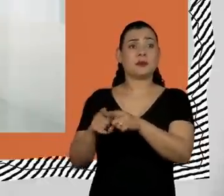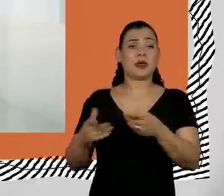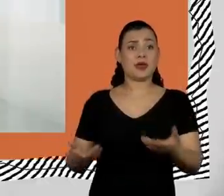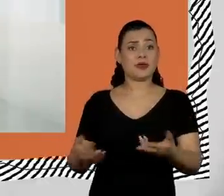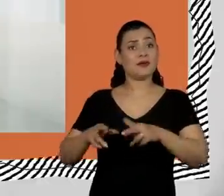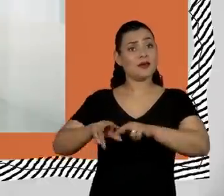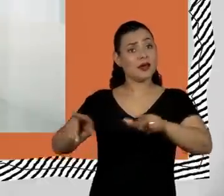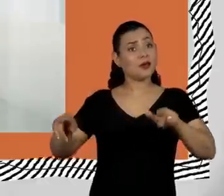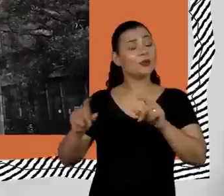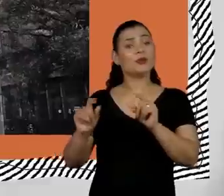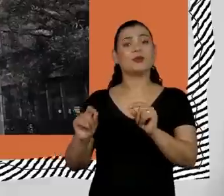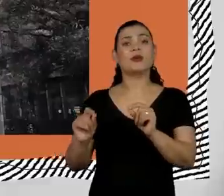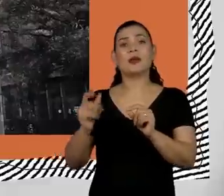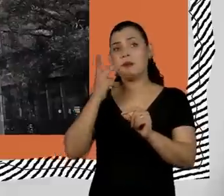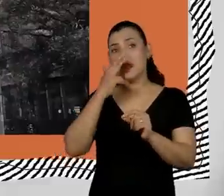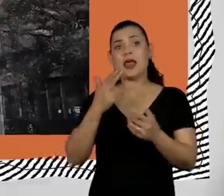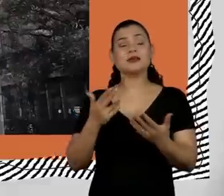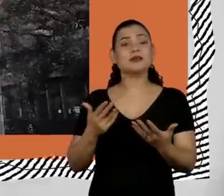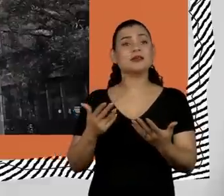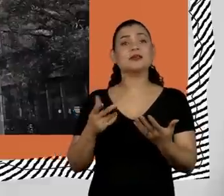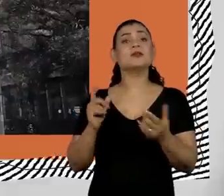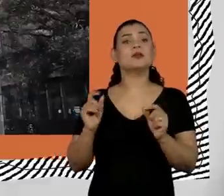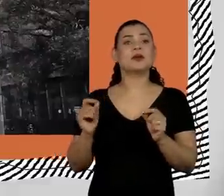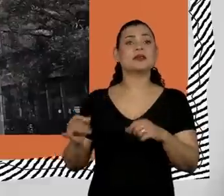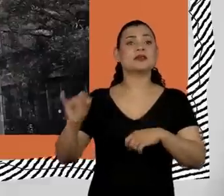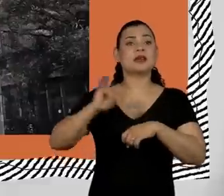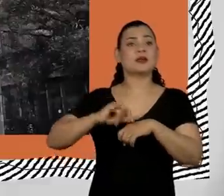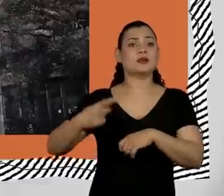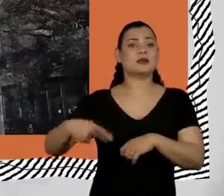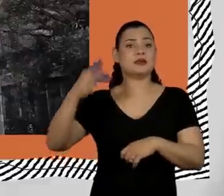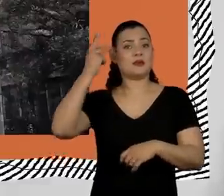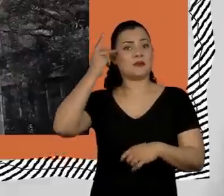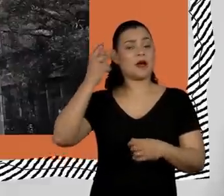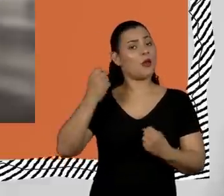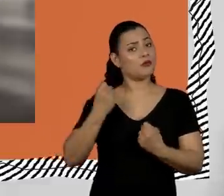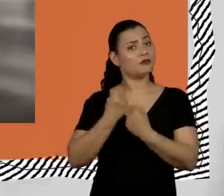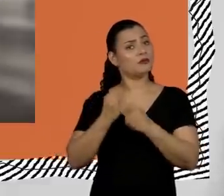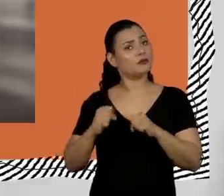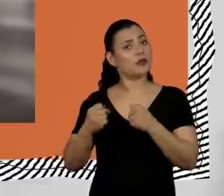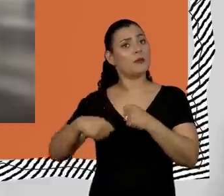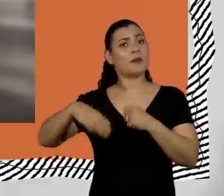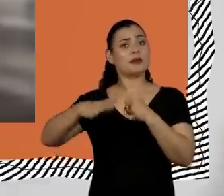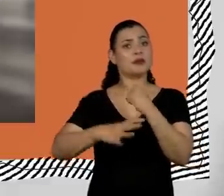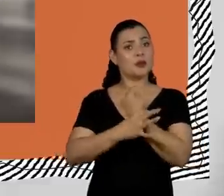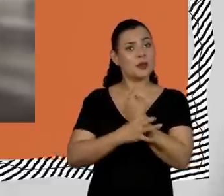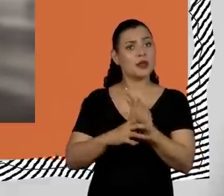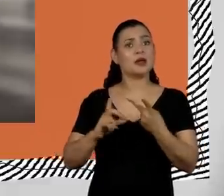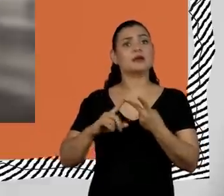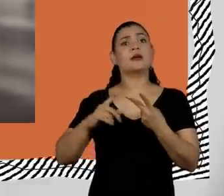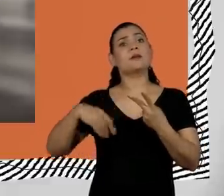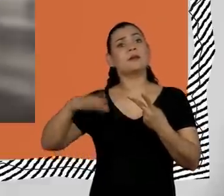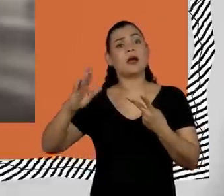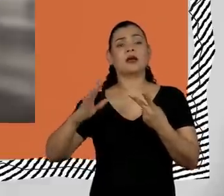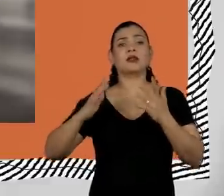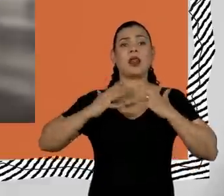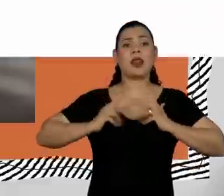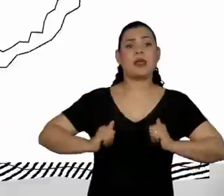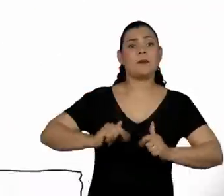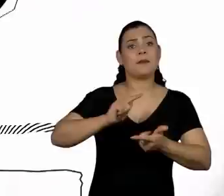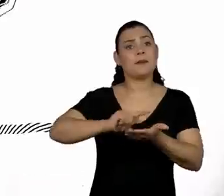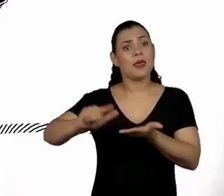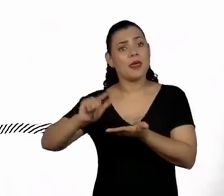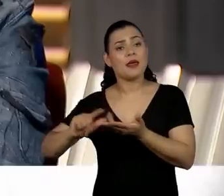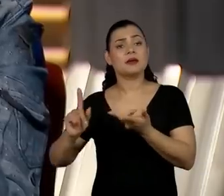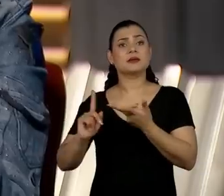que é lutar a favor do centro de São Paulo para ter mais segurança para ter mais limpeza